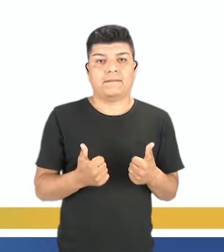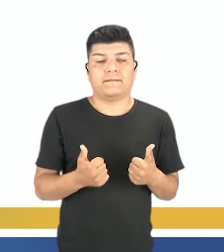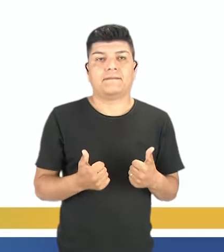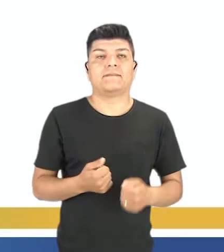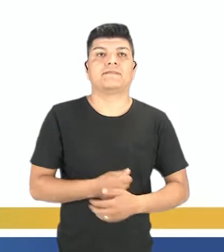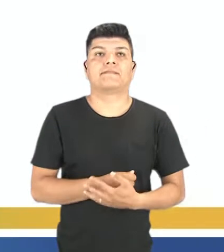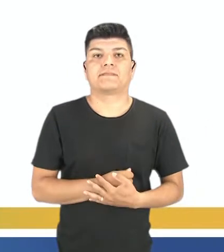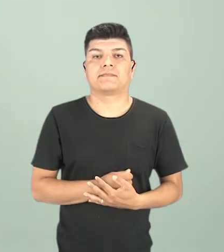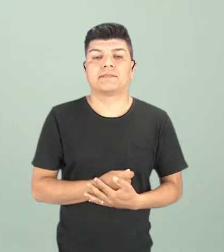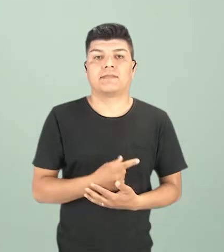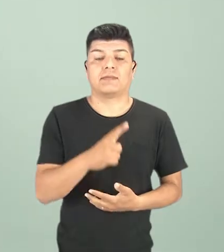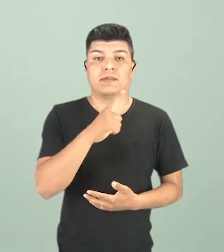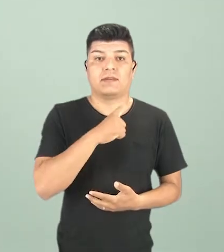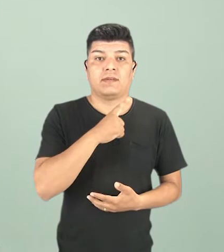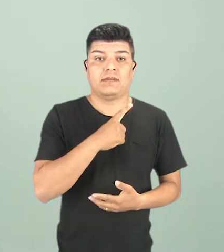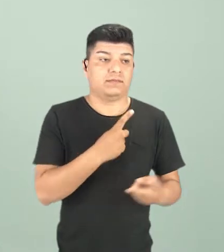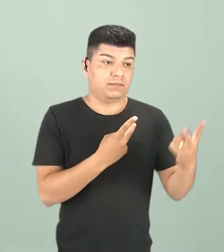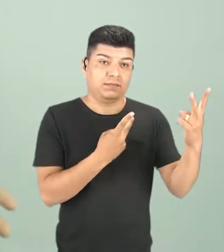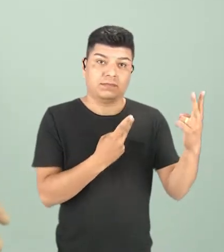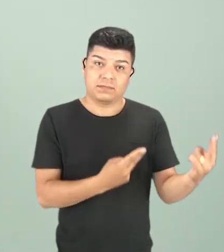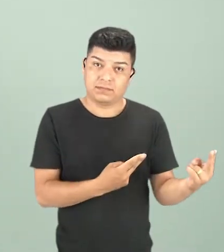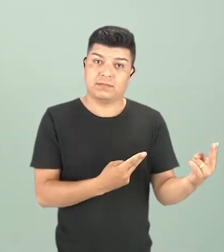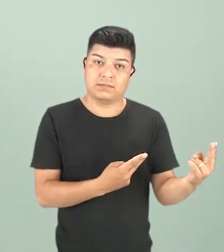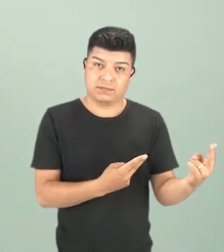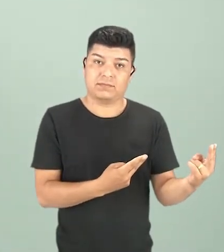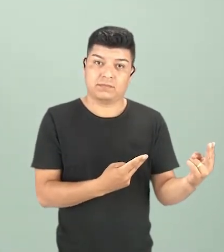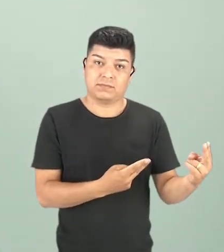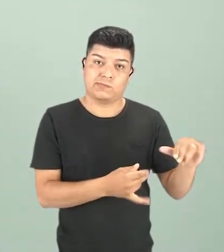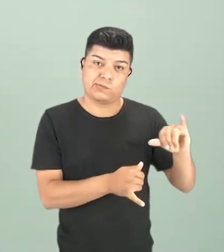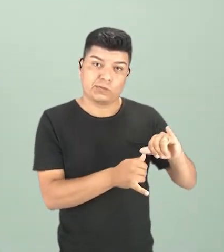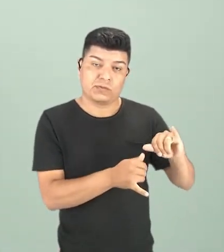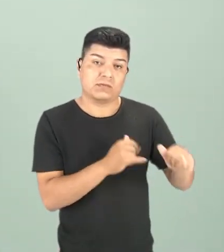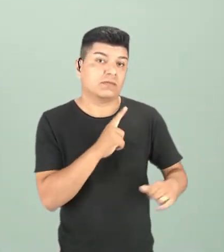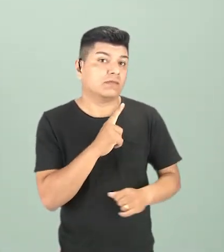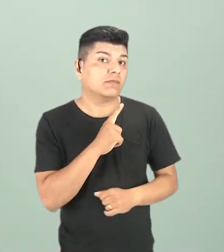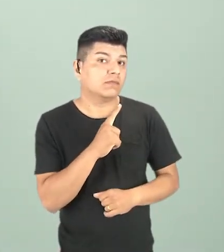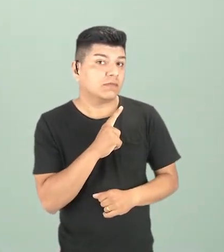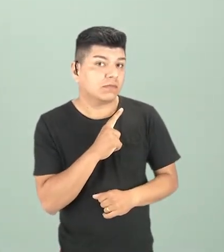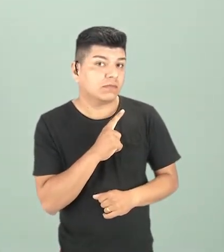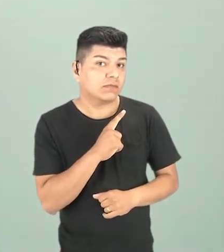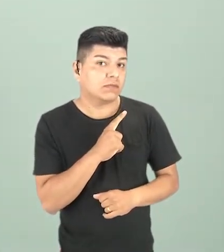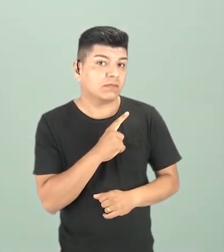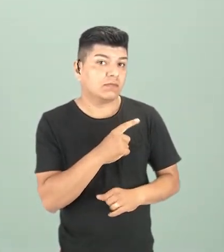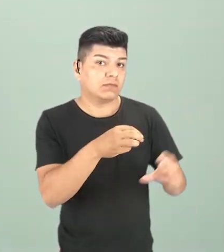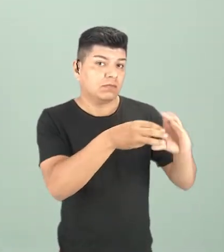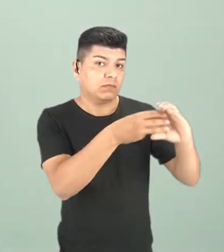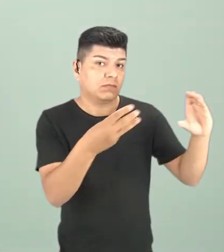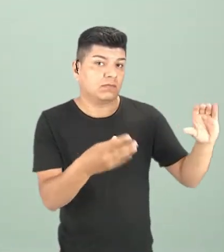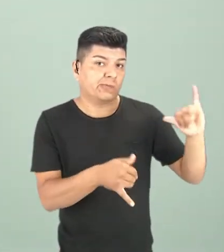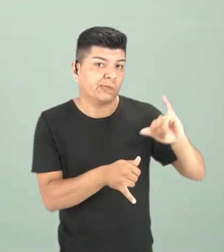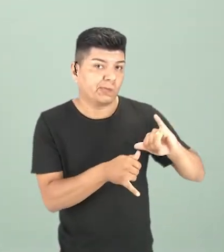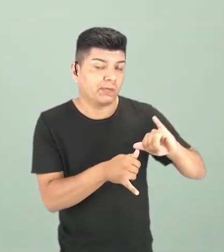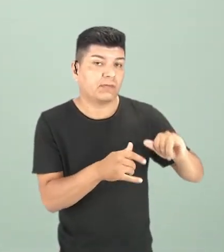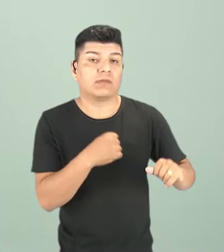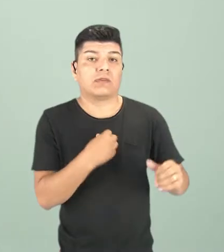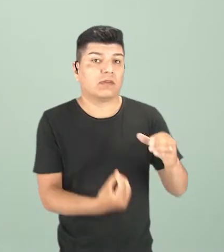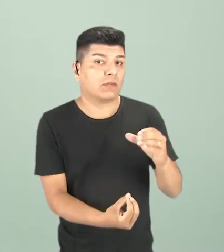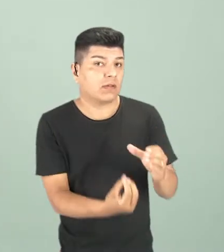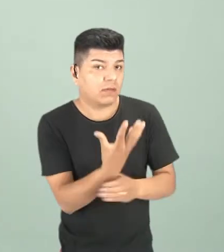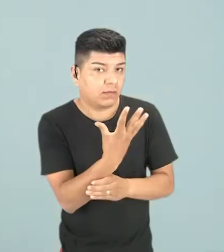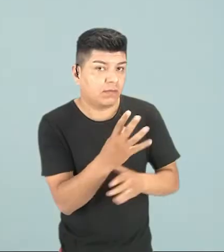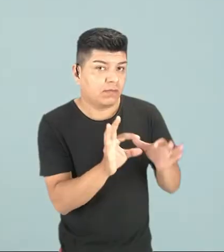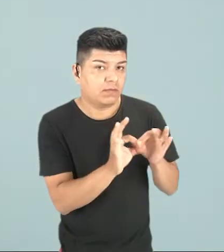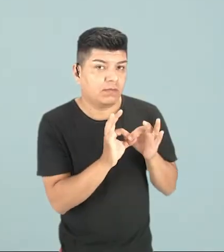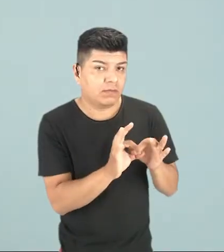cromossomos sexuais. Esses cromossomos sexuais formados, da união de um cromossomo sexual